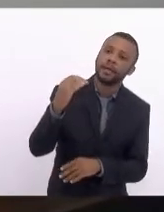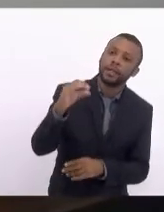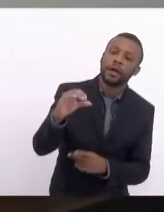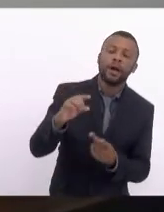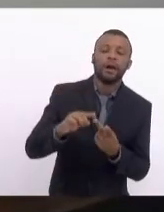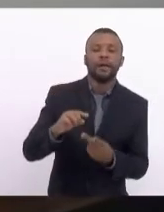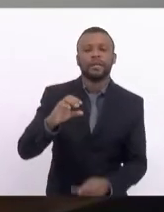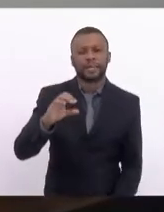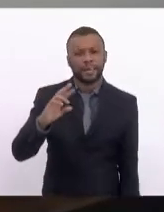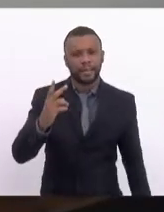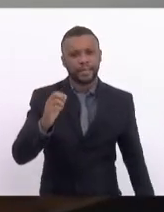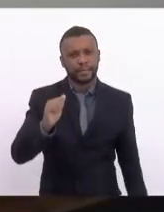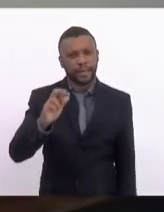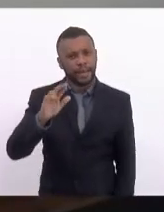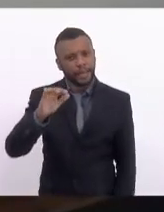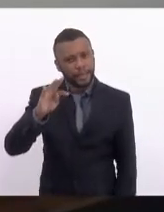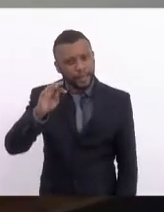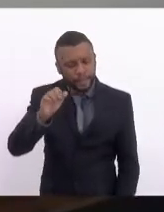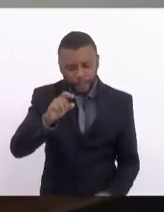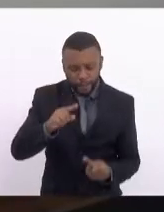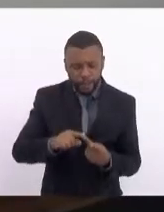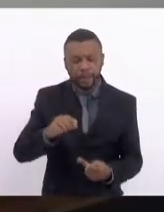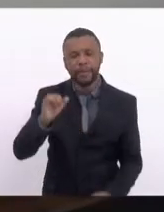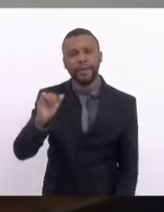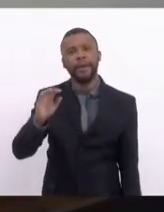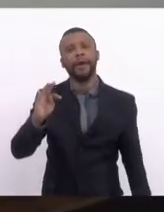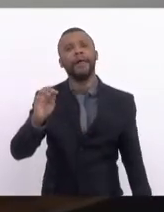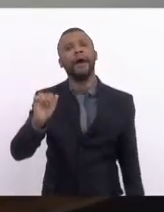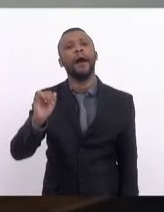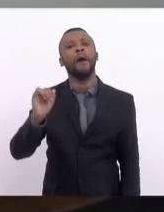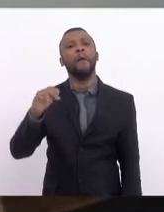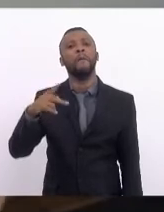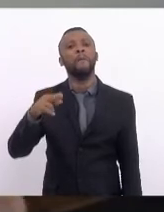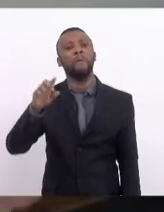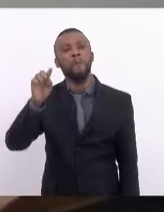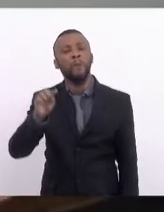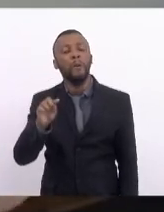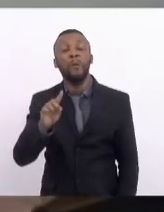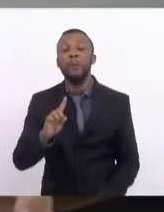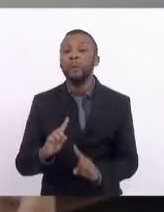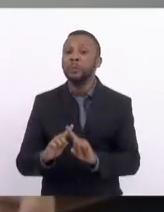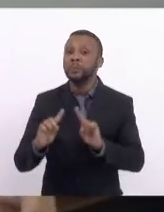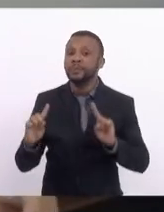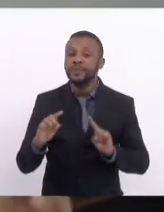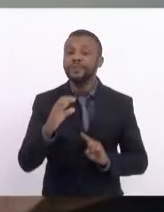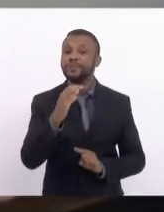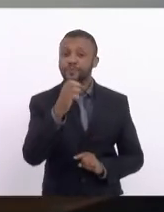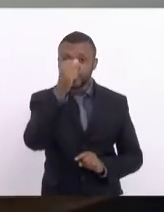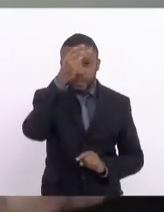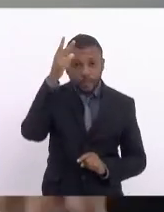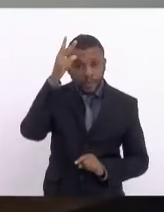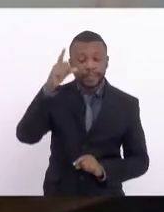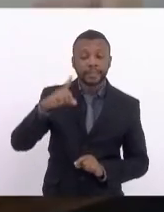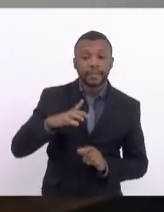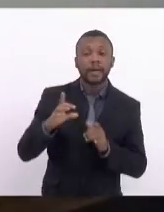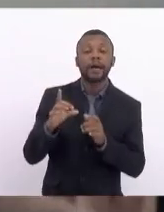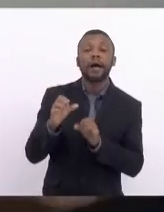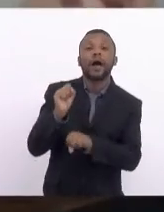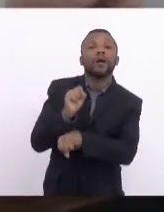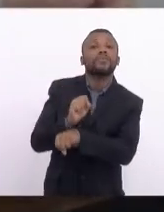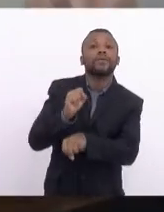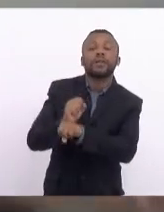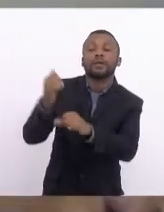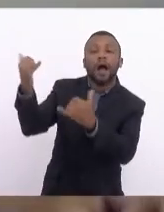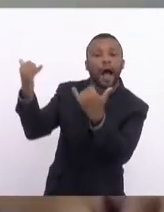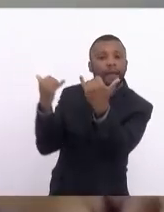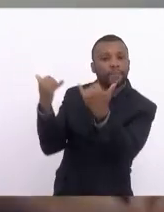de Charitas e de Itaipu, mas a Prefeitura de Niterói está a postos, aguardando a informação